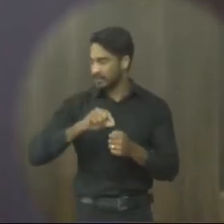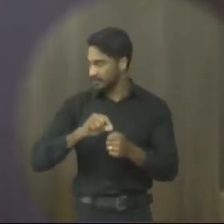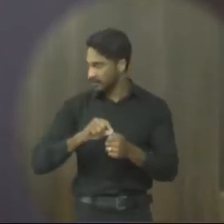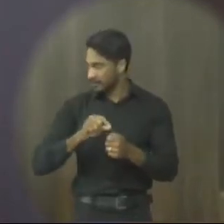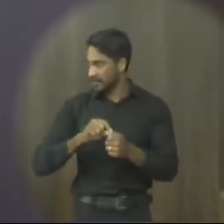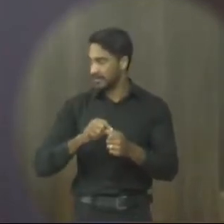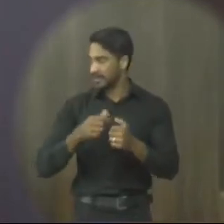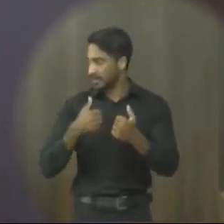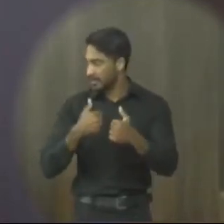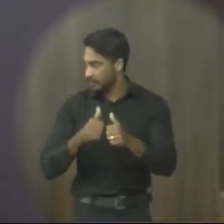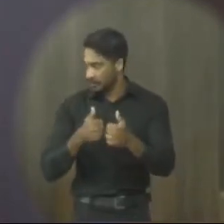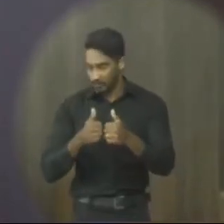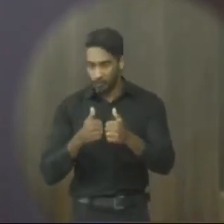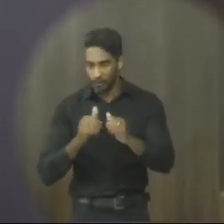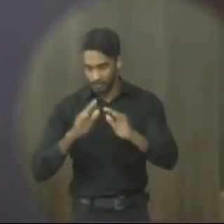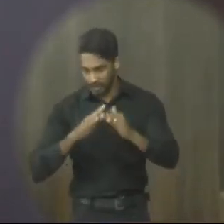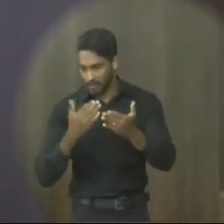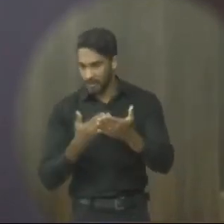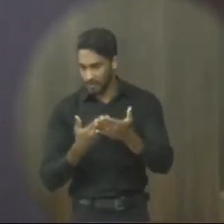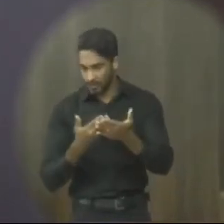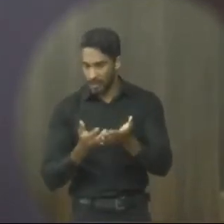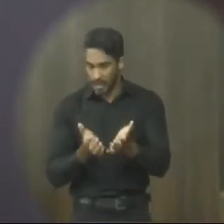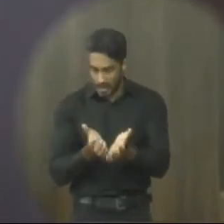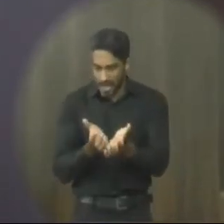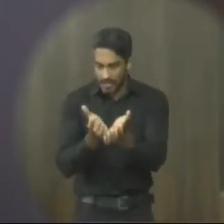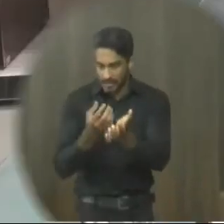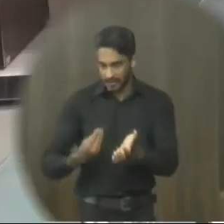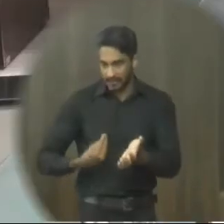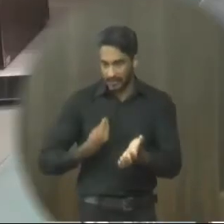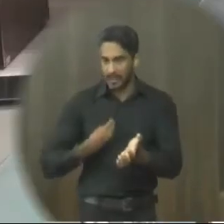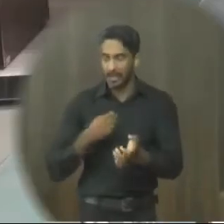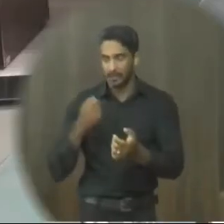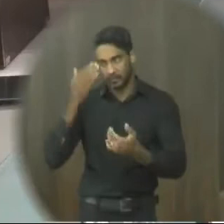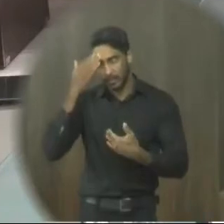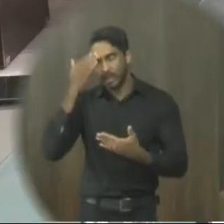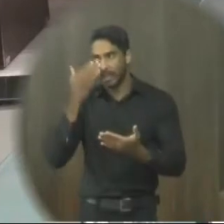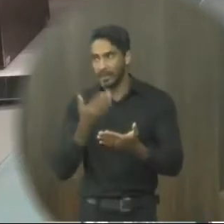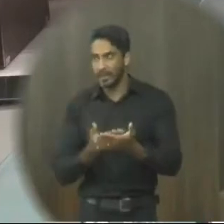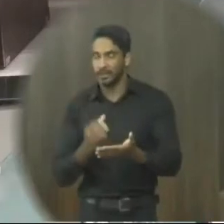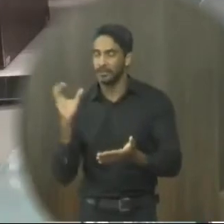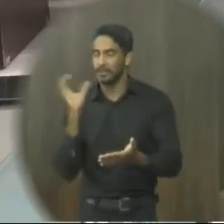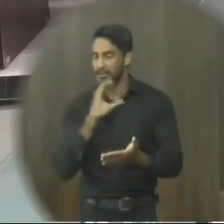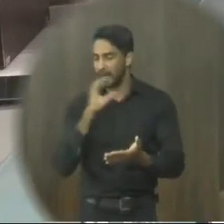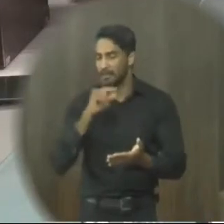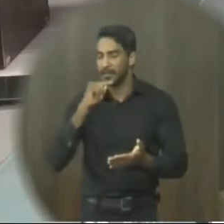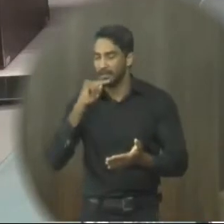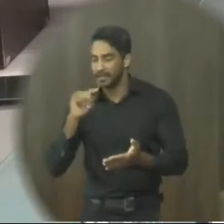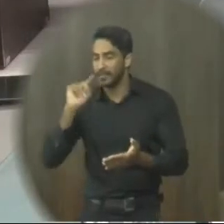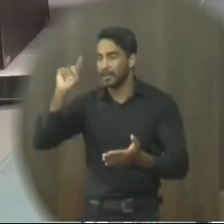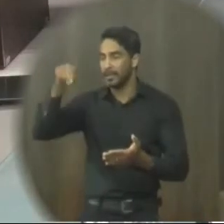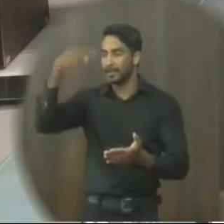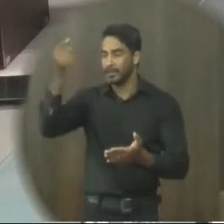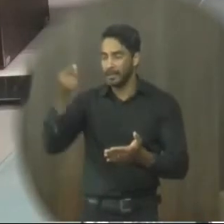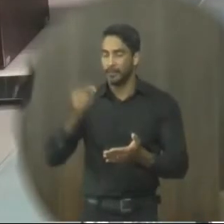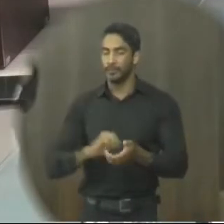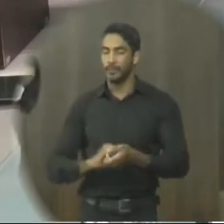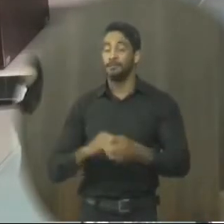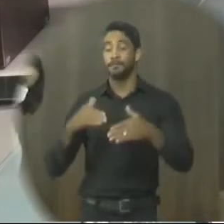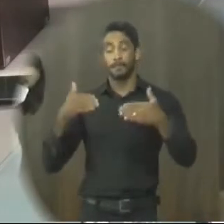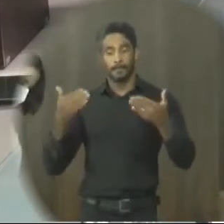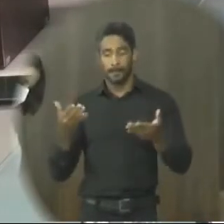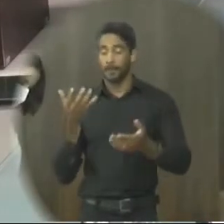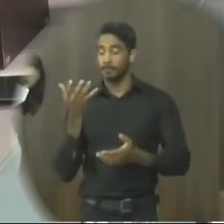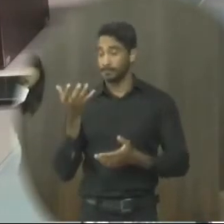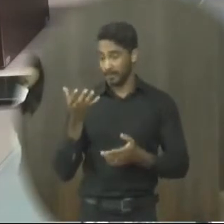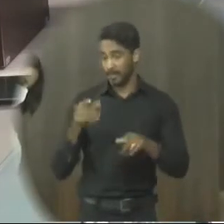escolar transita. Certo. Então, como as máquinas já estão lá, em breve, eu acredito, essa semana até na outra, né?